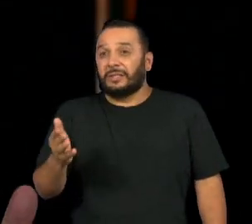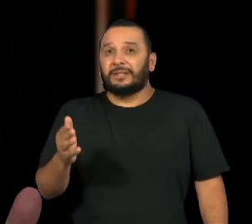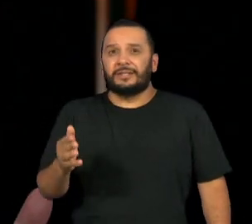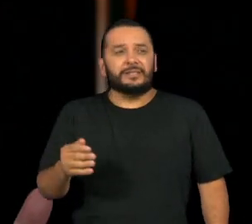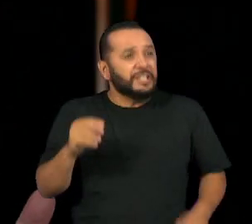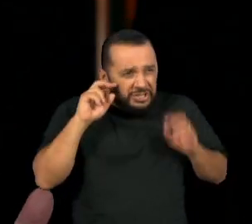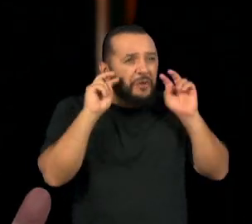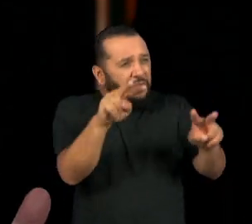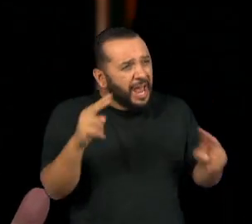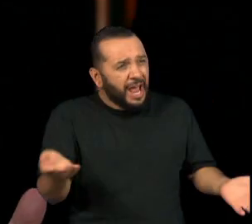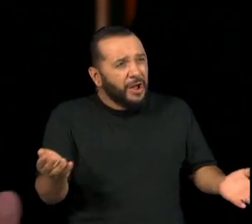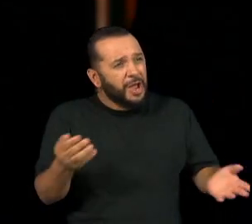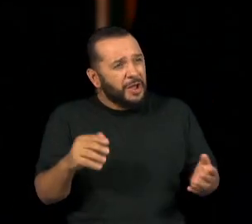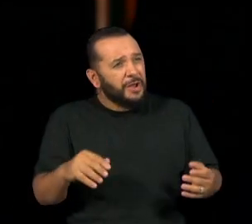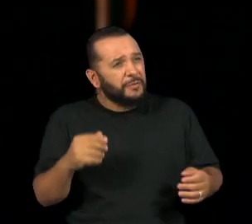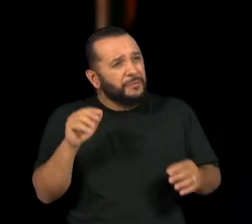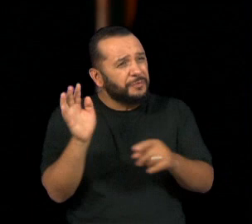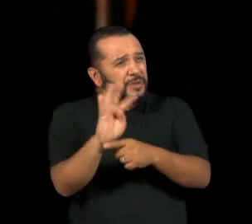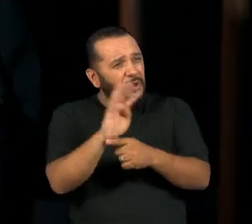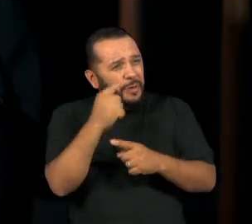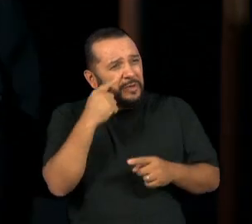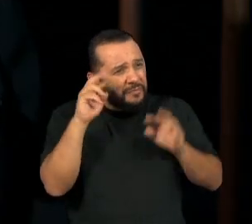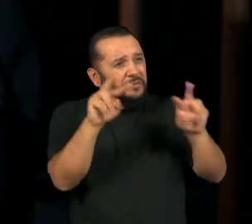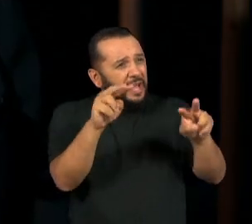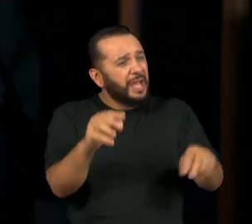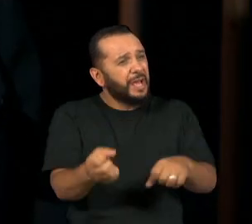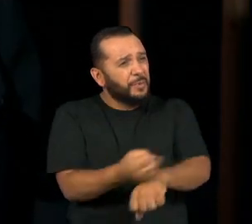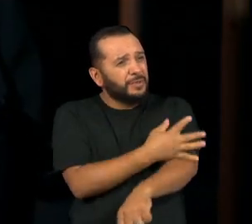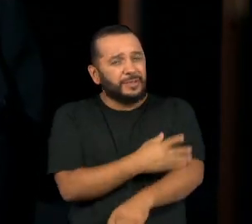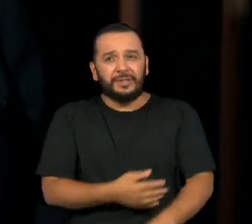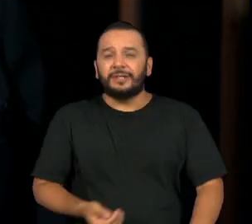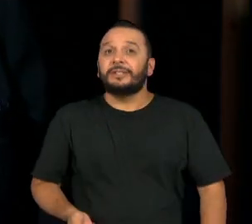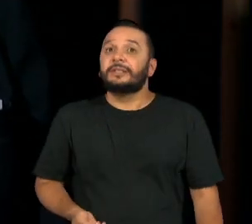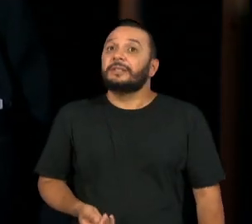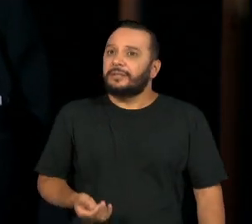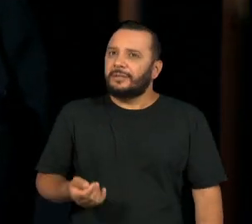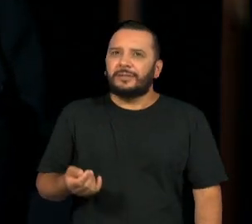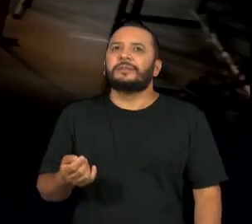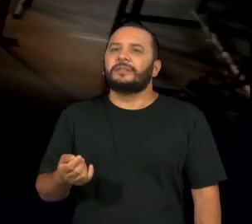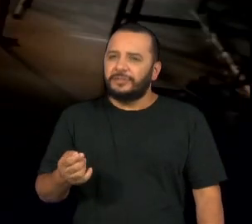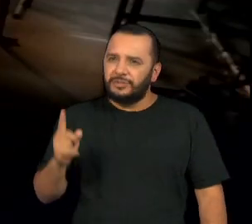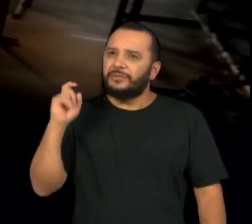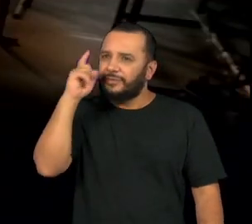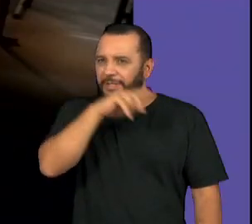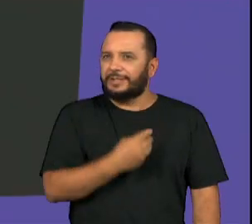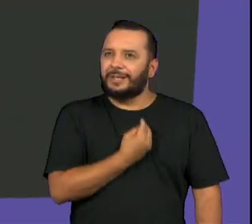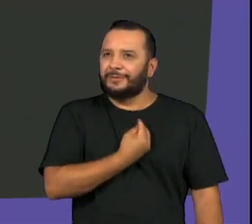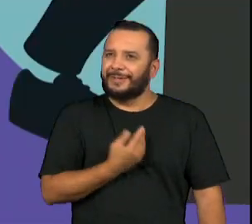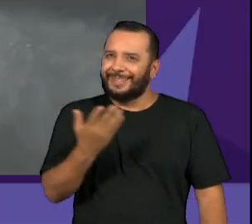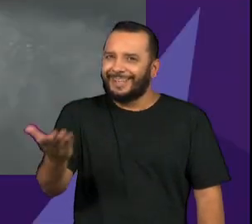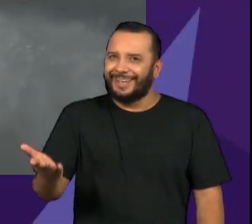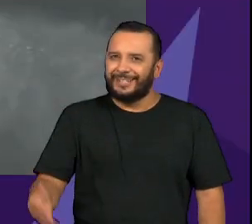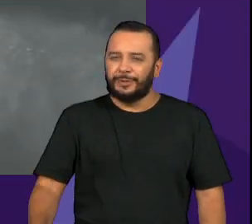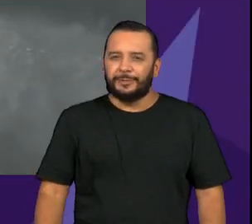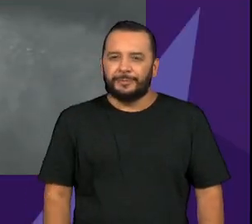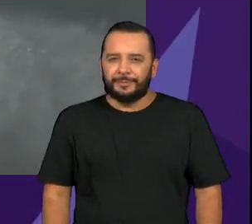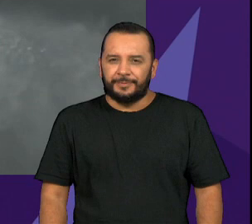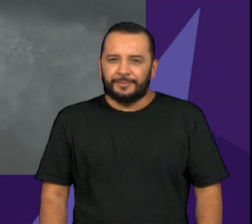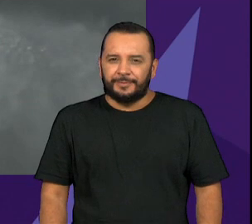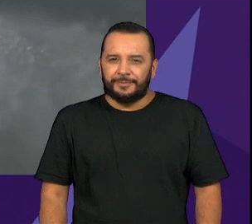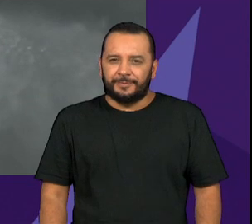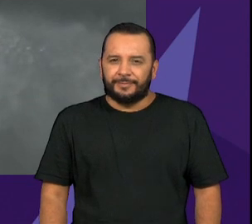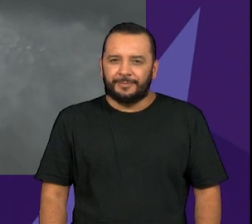Deixa eu ver o filme, porra. São pouquíssimos filmes. Deve ser difícil essa vida, hein, André?